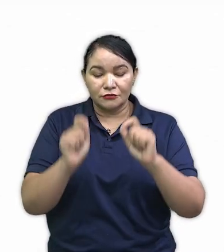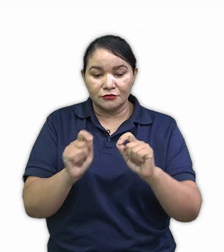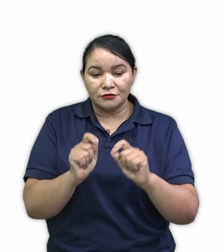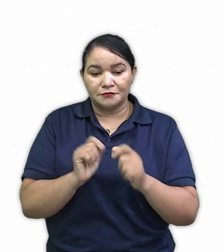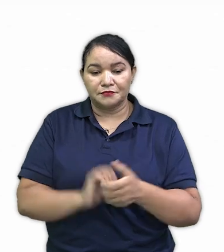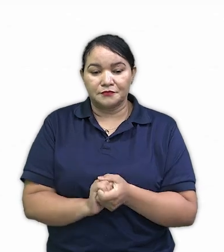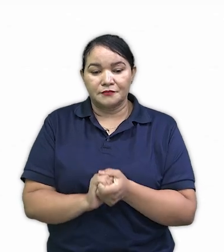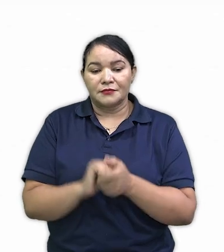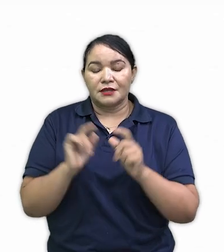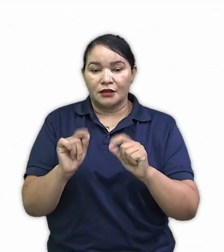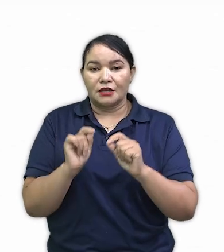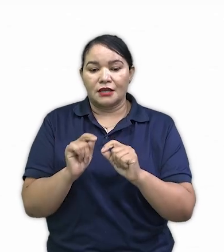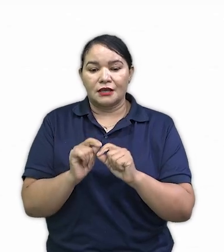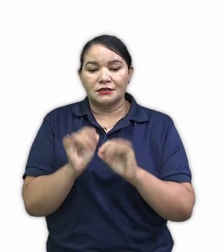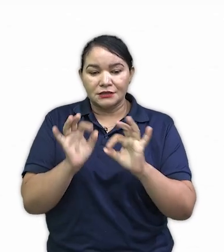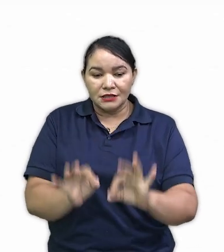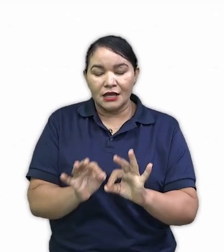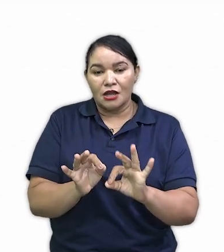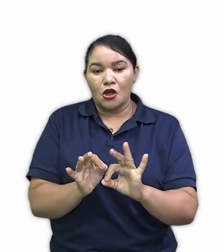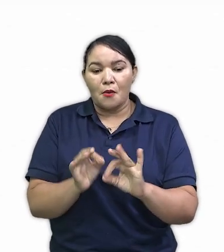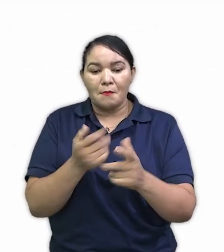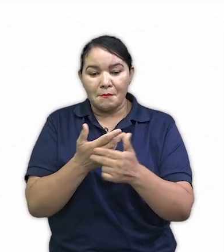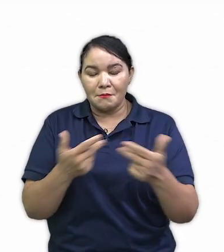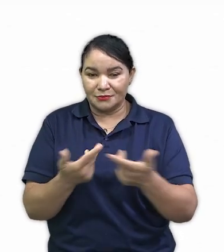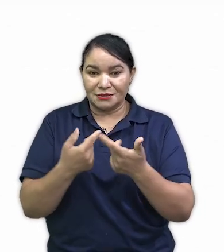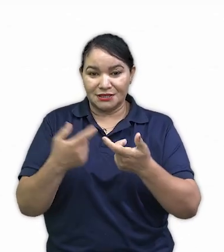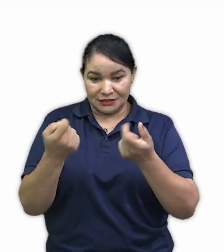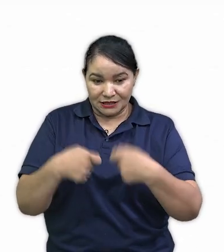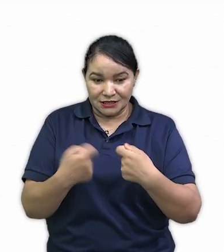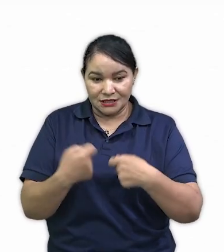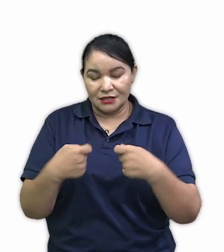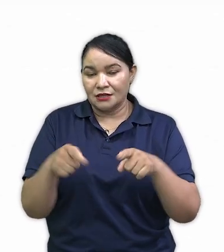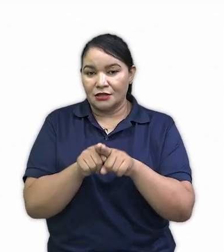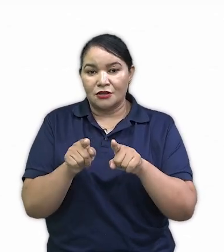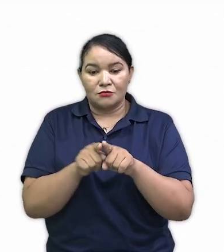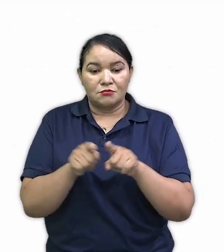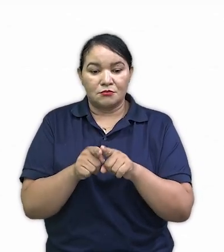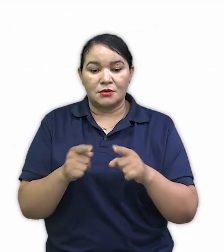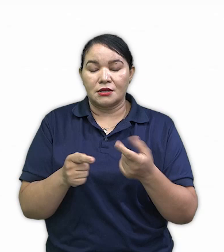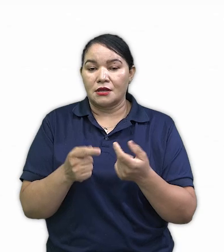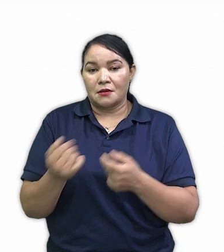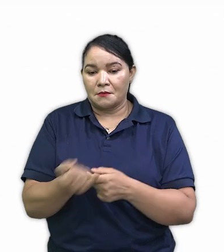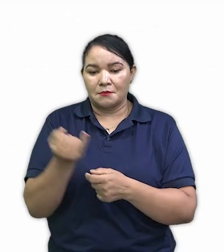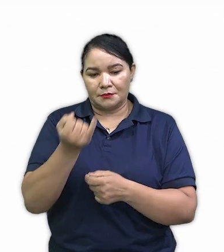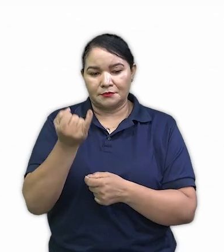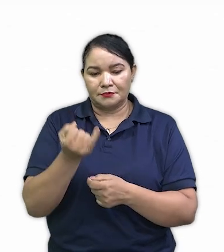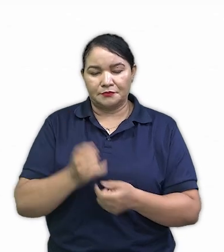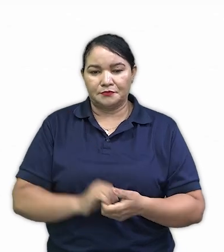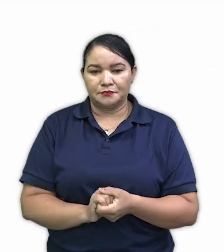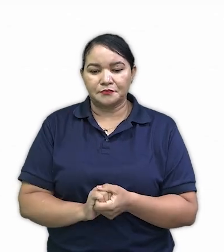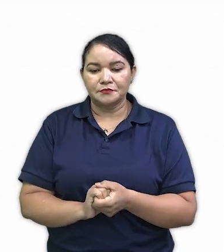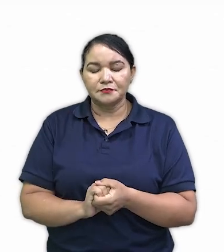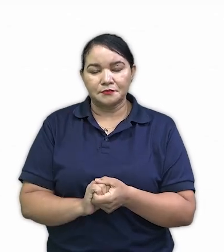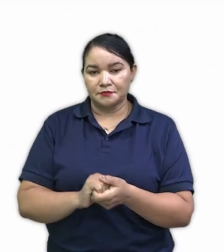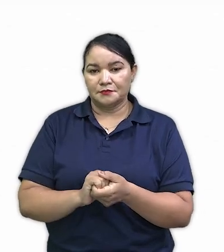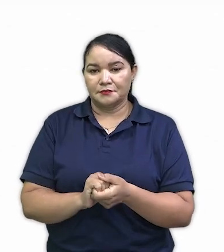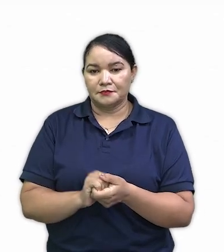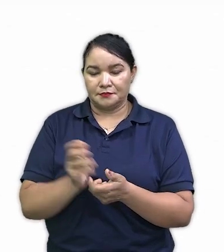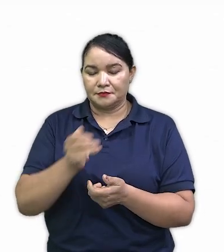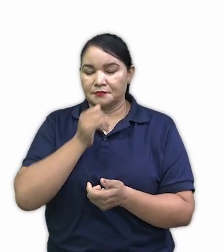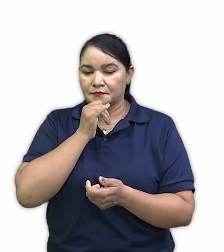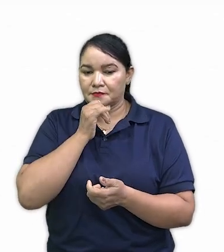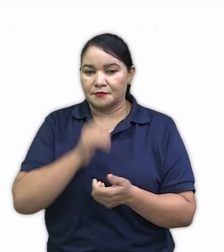assim: se vale da posse de certos bens necessários e considerados como tais. Ou